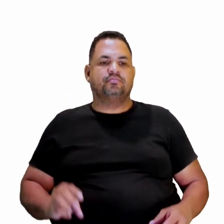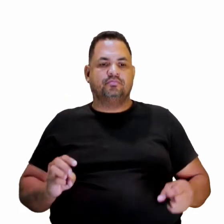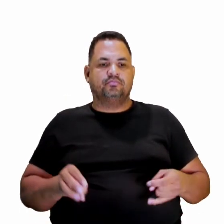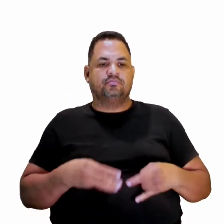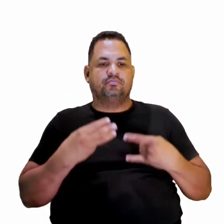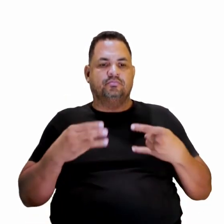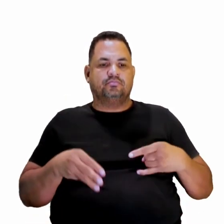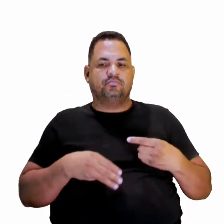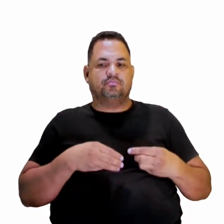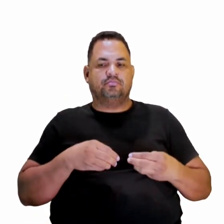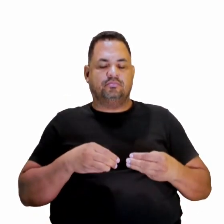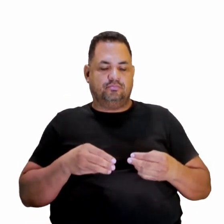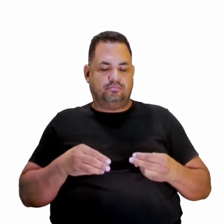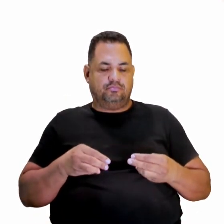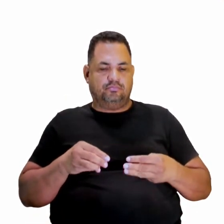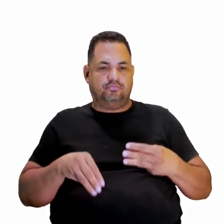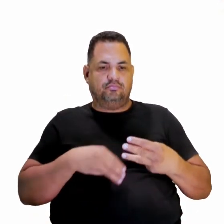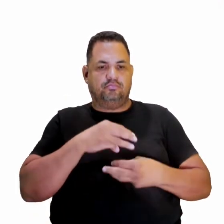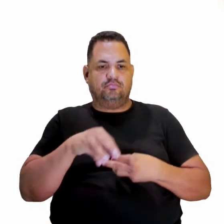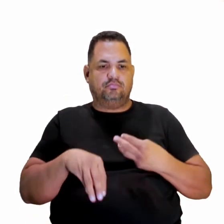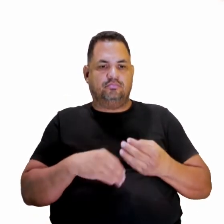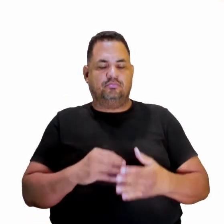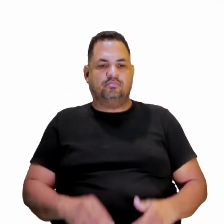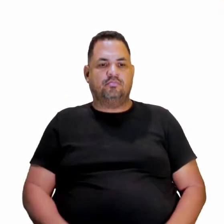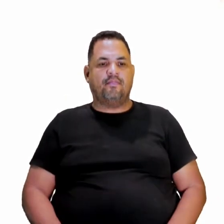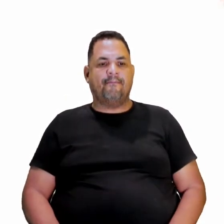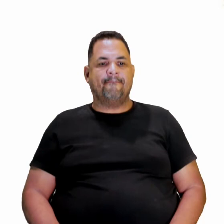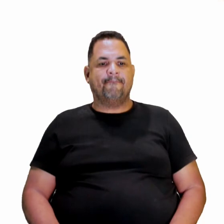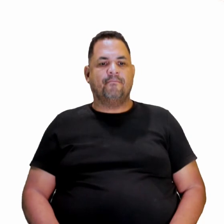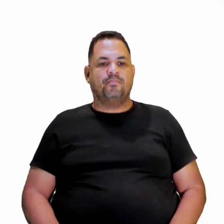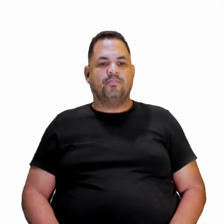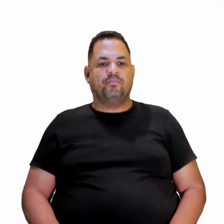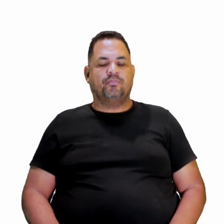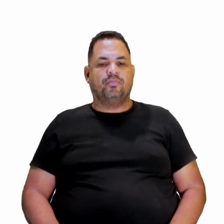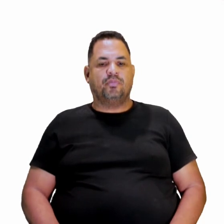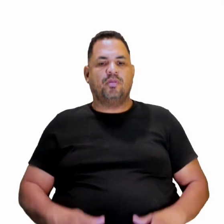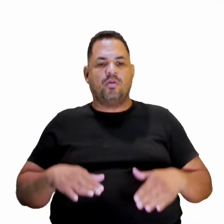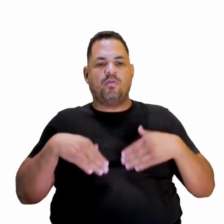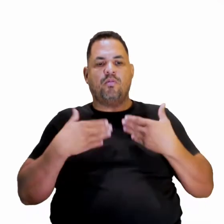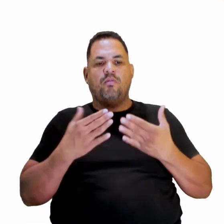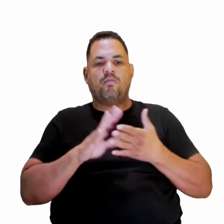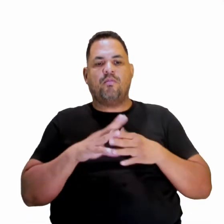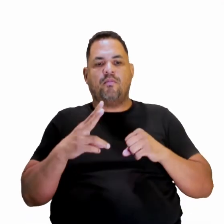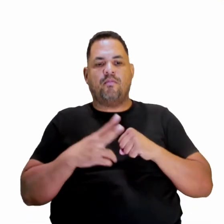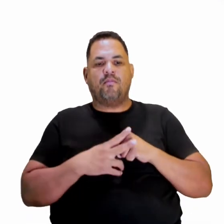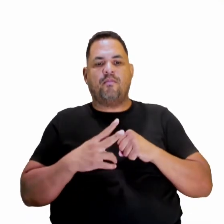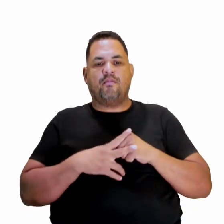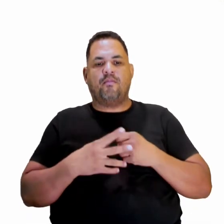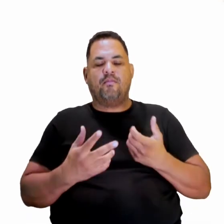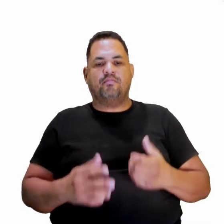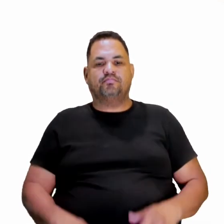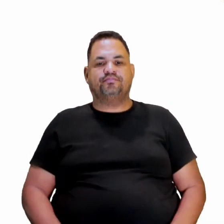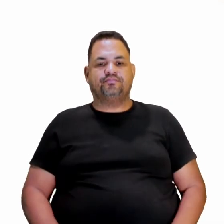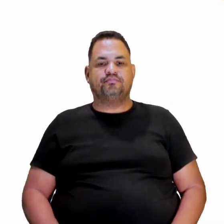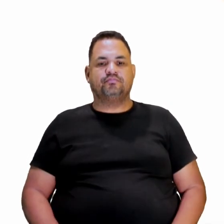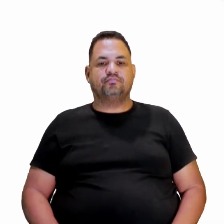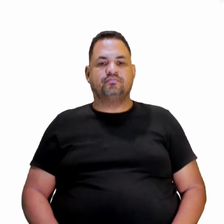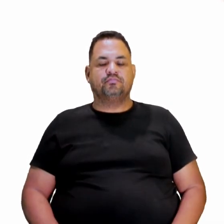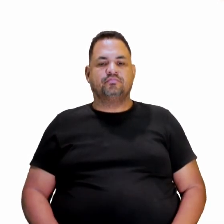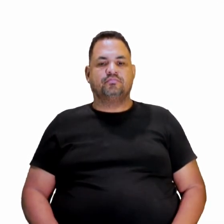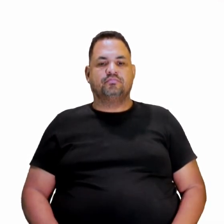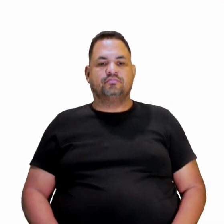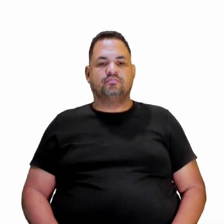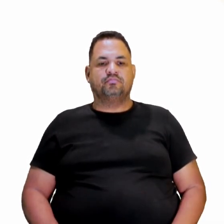After work, depois do trabalho, he didn't. E aí, qual vai ser o verbo? Play, porque eu tô falando de basketball.